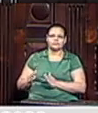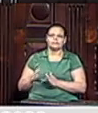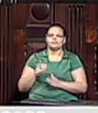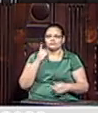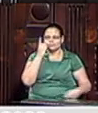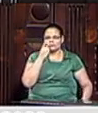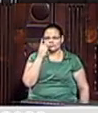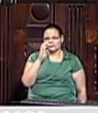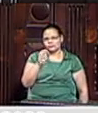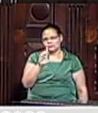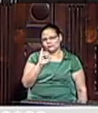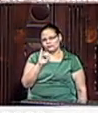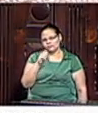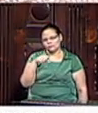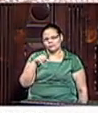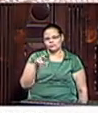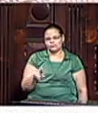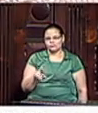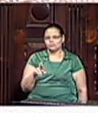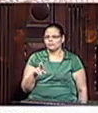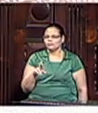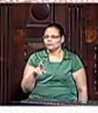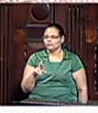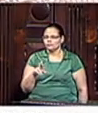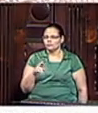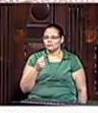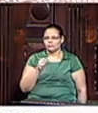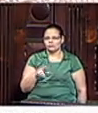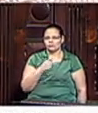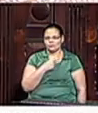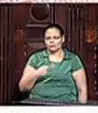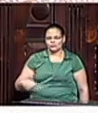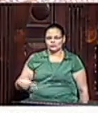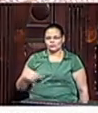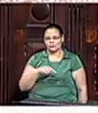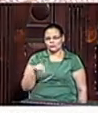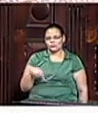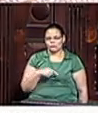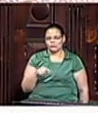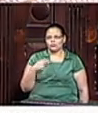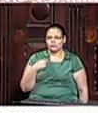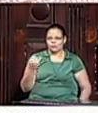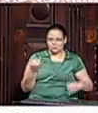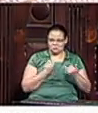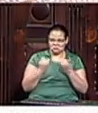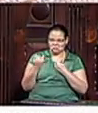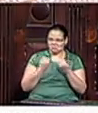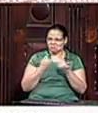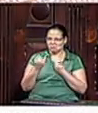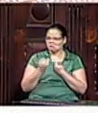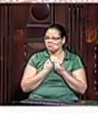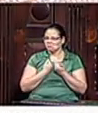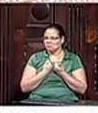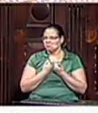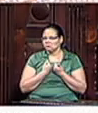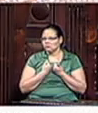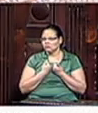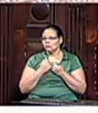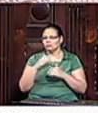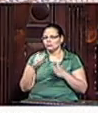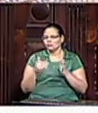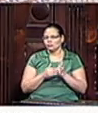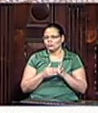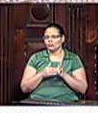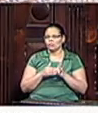deputado Eliomar Coelho. Senhor presidente, nós estamos sendo informados por